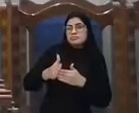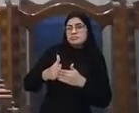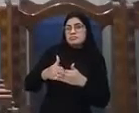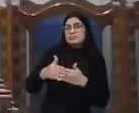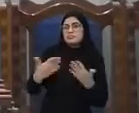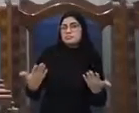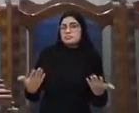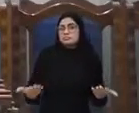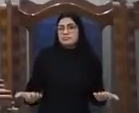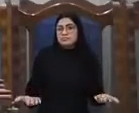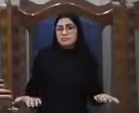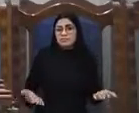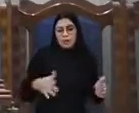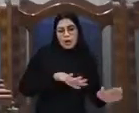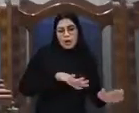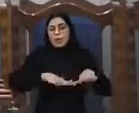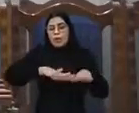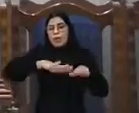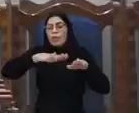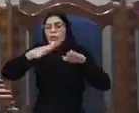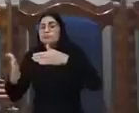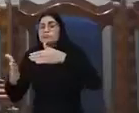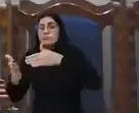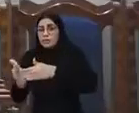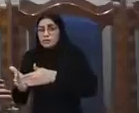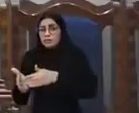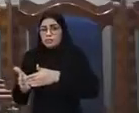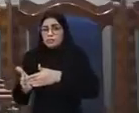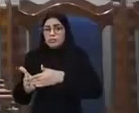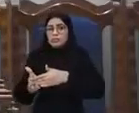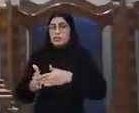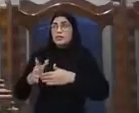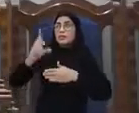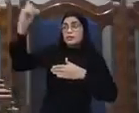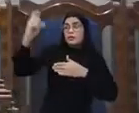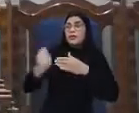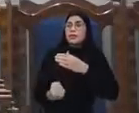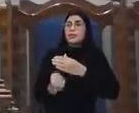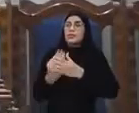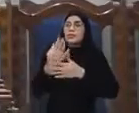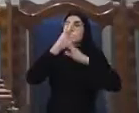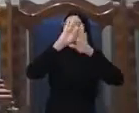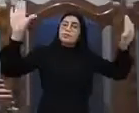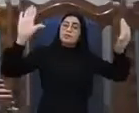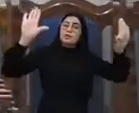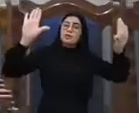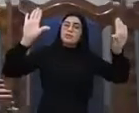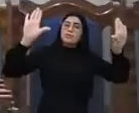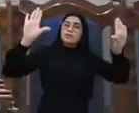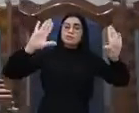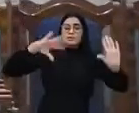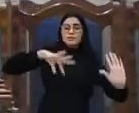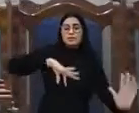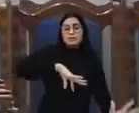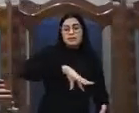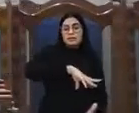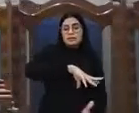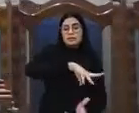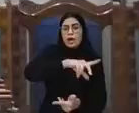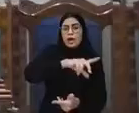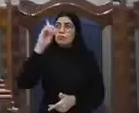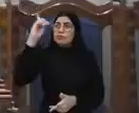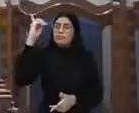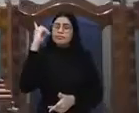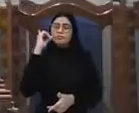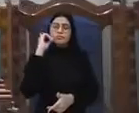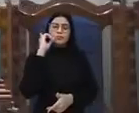para as suas ondas. Esse Deus criou o céu e a terra somente com o poder da sua